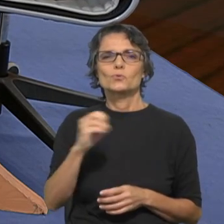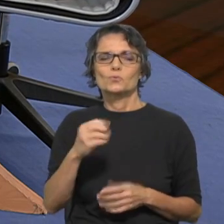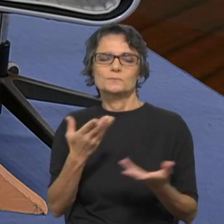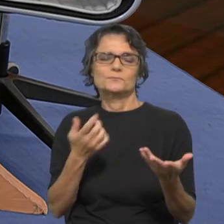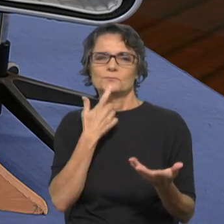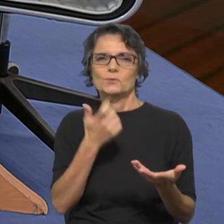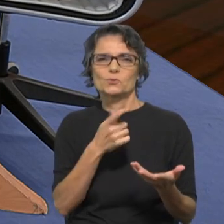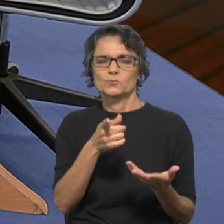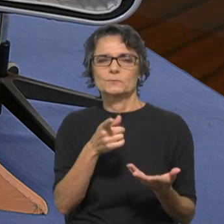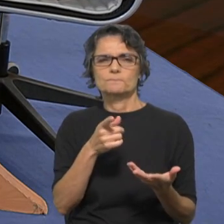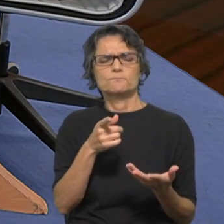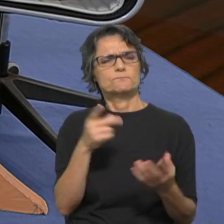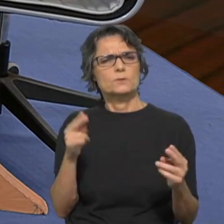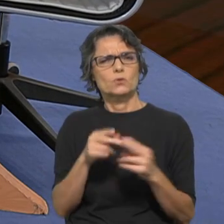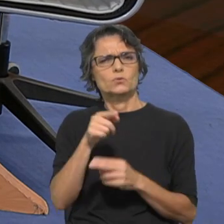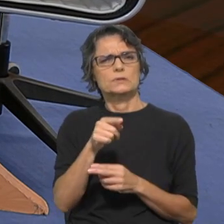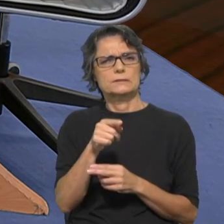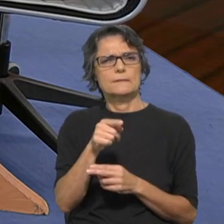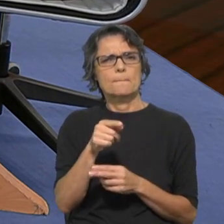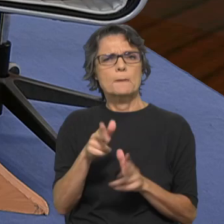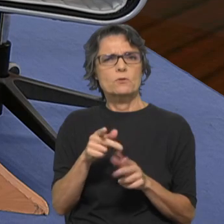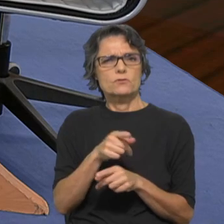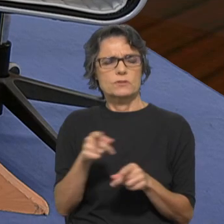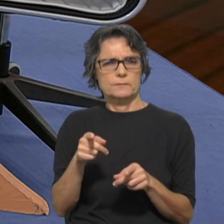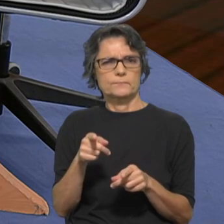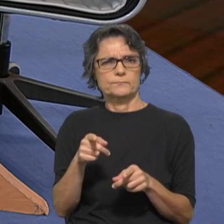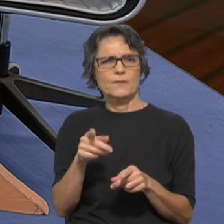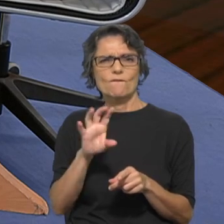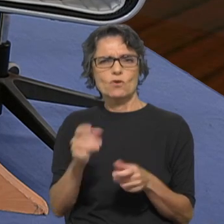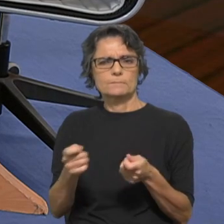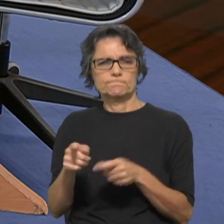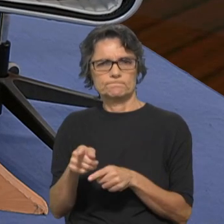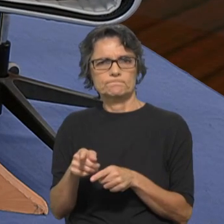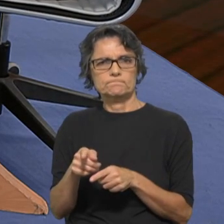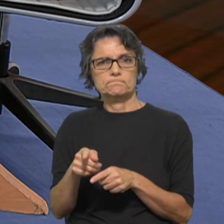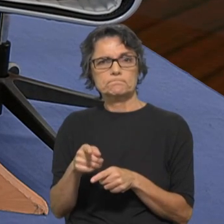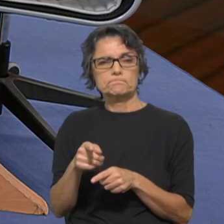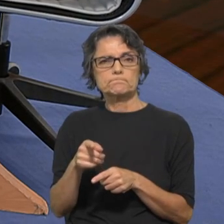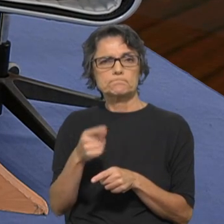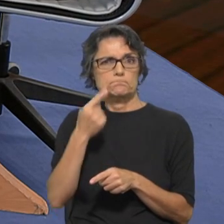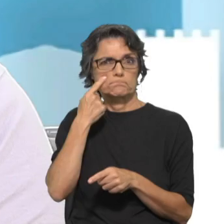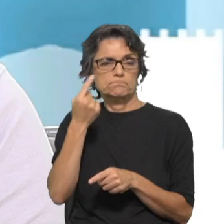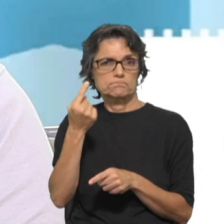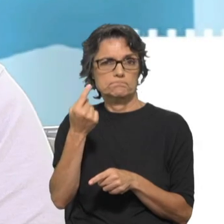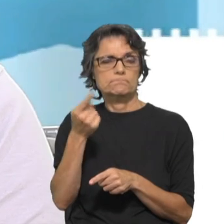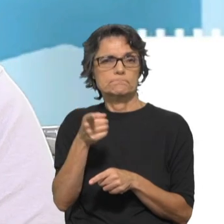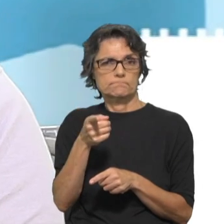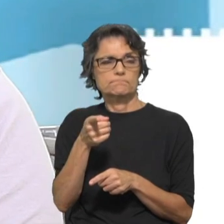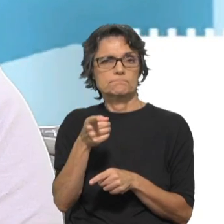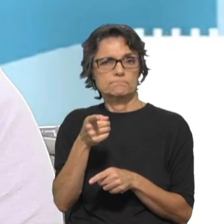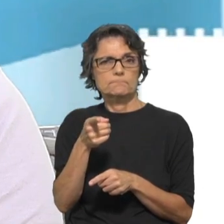de outro retiro? Esta metodologia e esta dinâmica é de facto específica